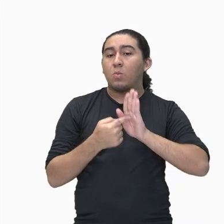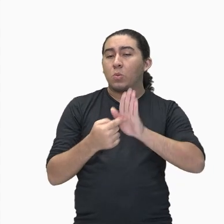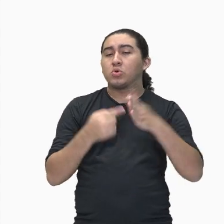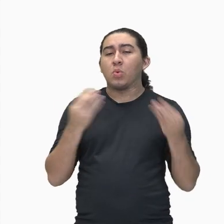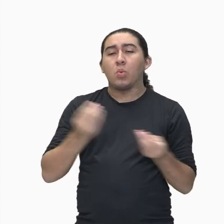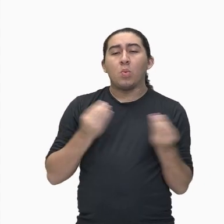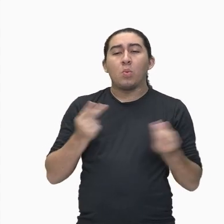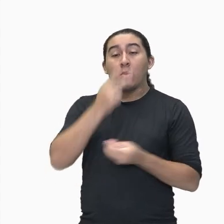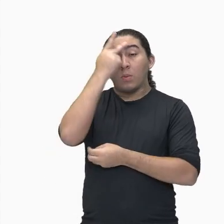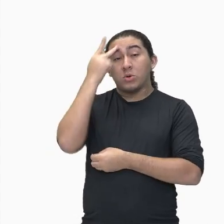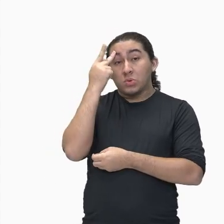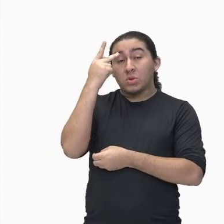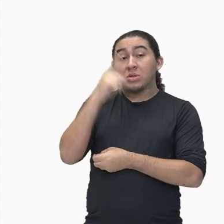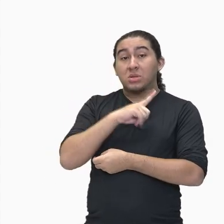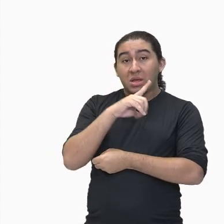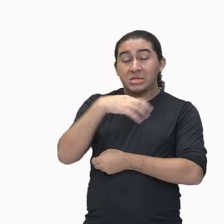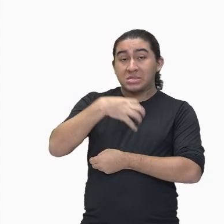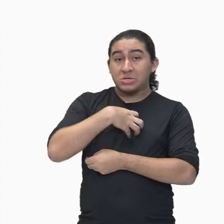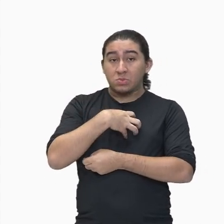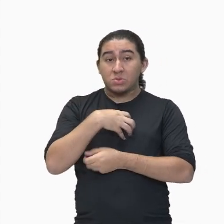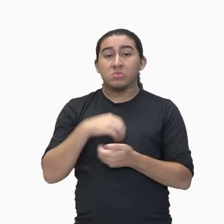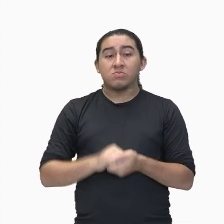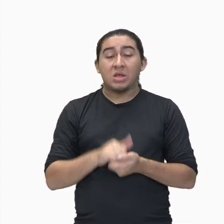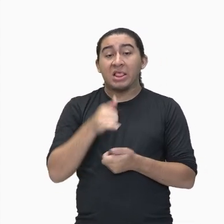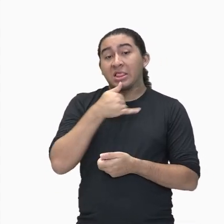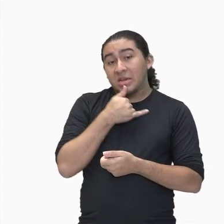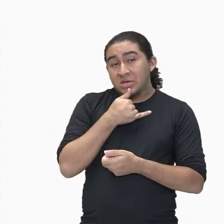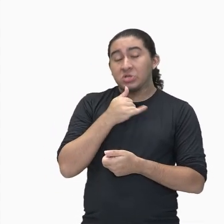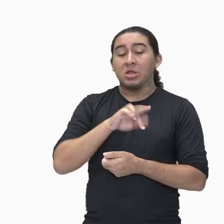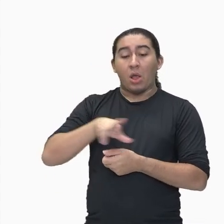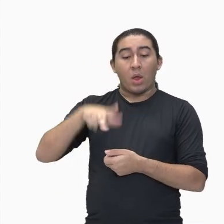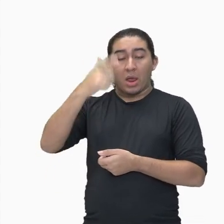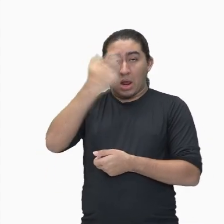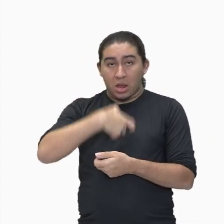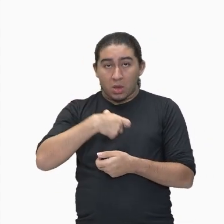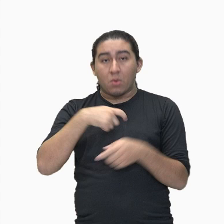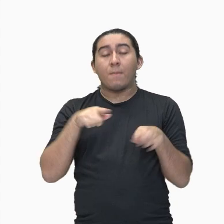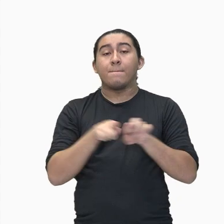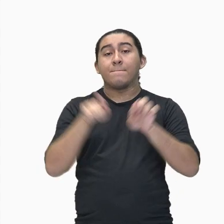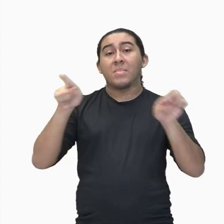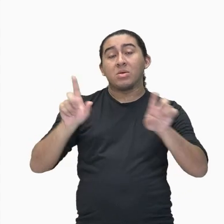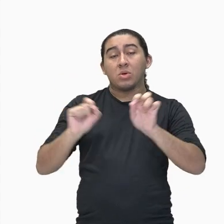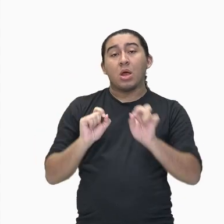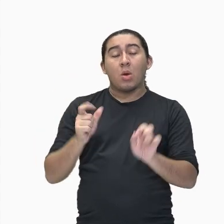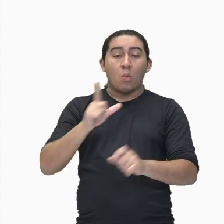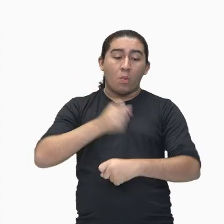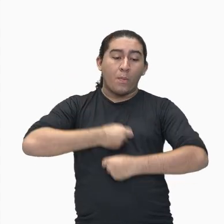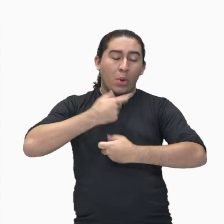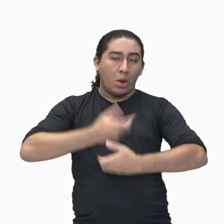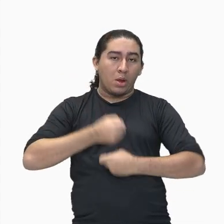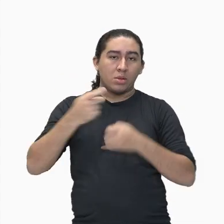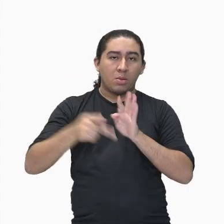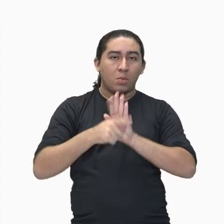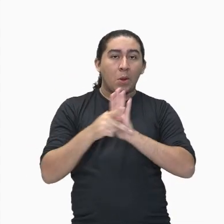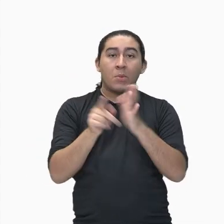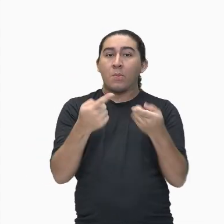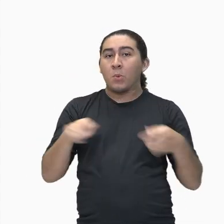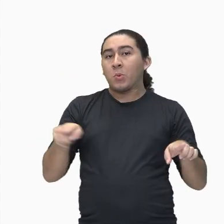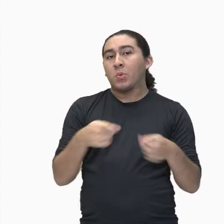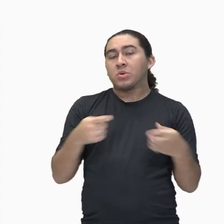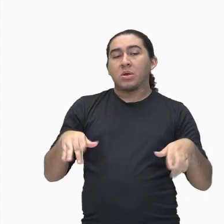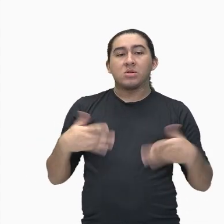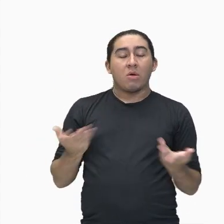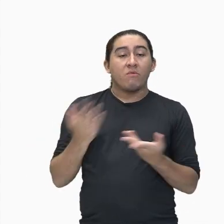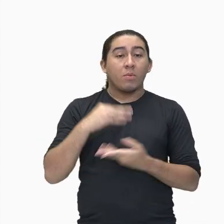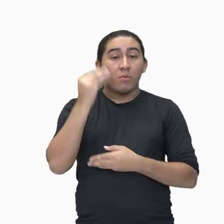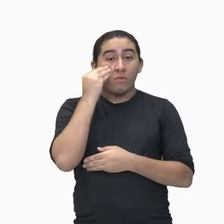eu estava me sentindo. Triste, tristinho. Não eu, né? Mas o eu poético aí da música. Então, vamos